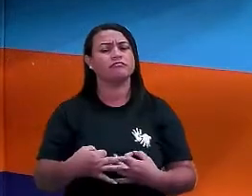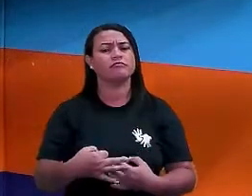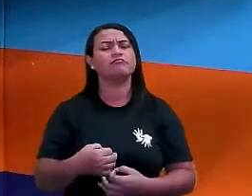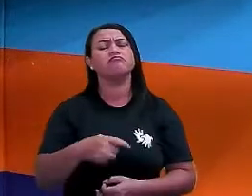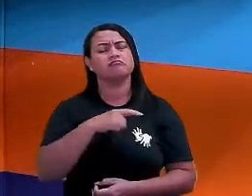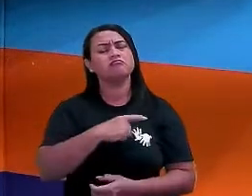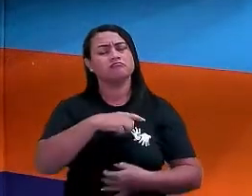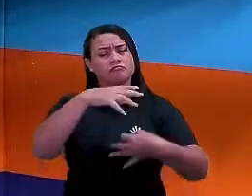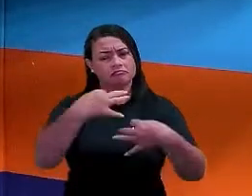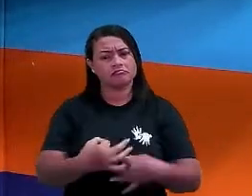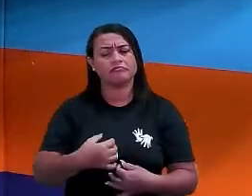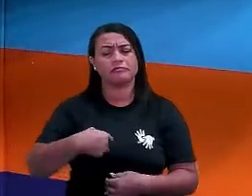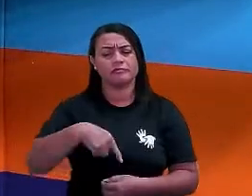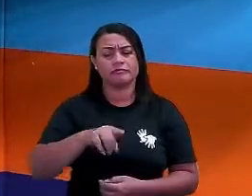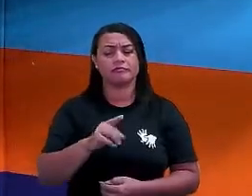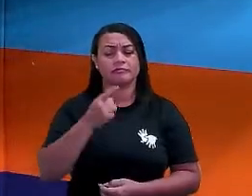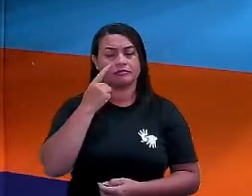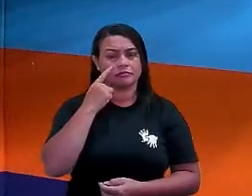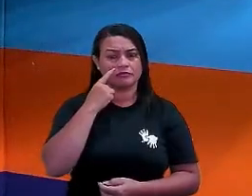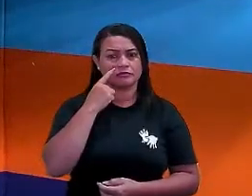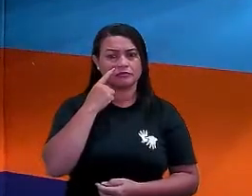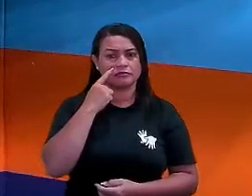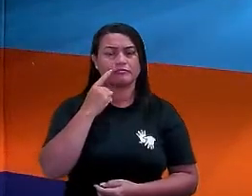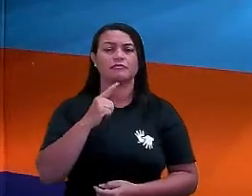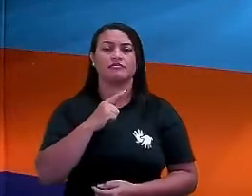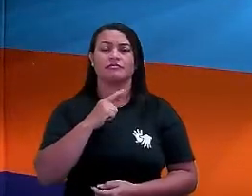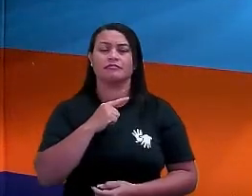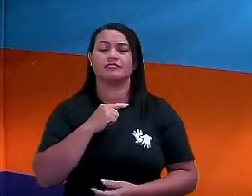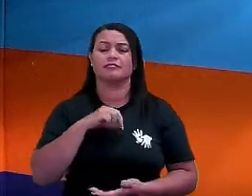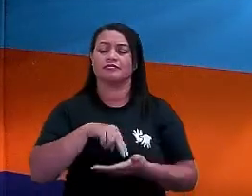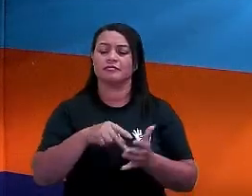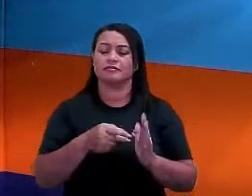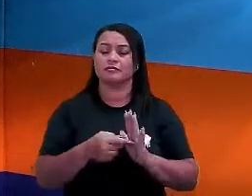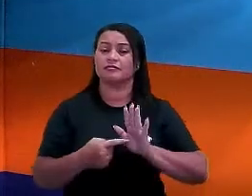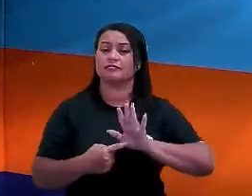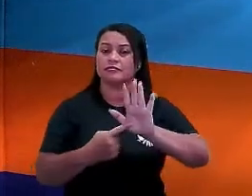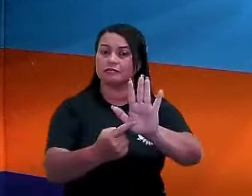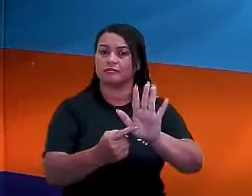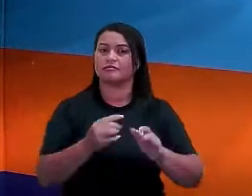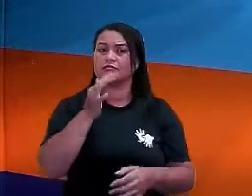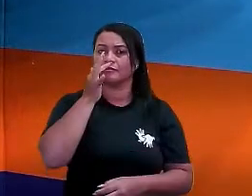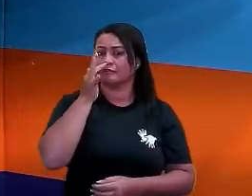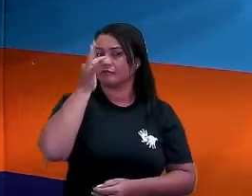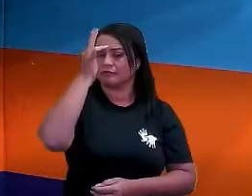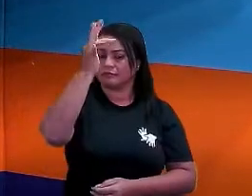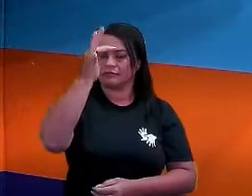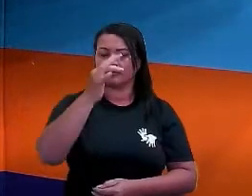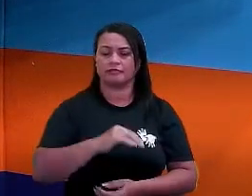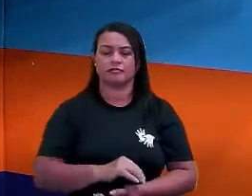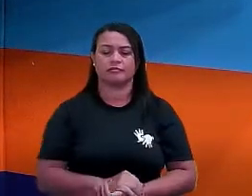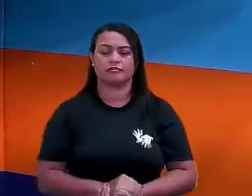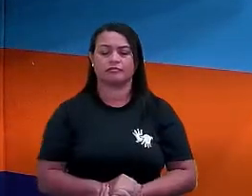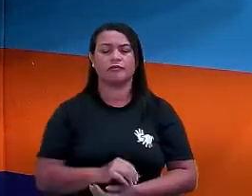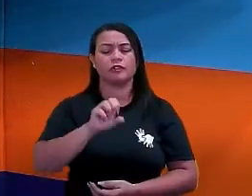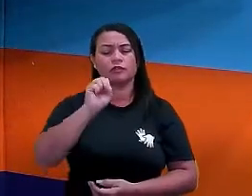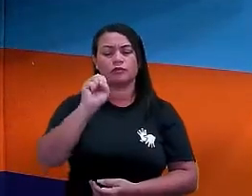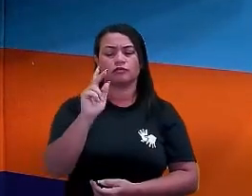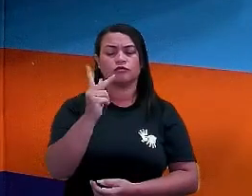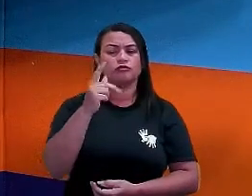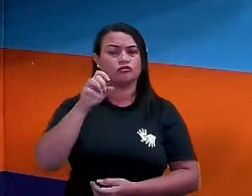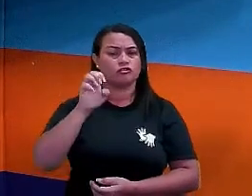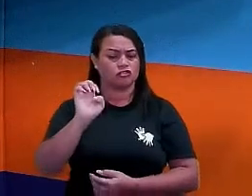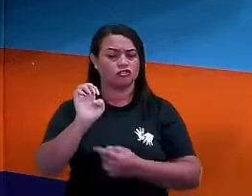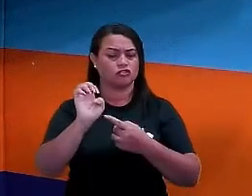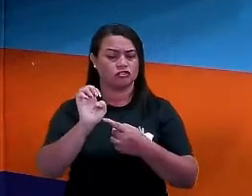o present continuous, expressando futuro. Veja que aí, ó, após o she, que é o sujeito, eu tenho